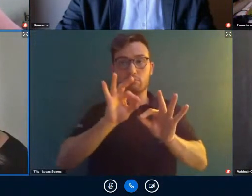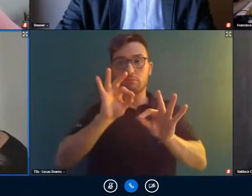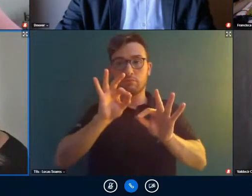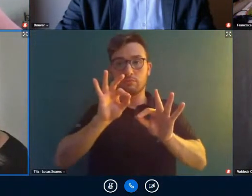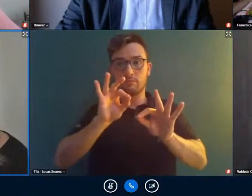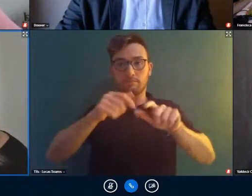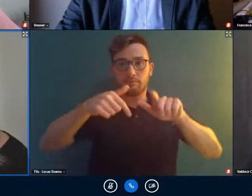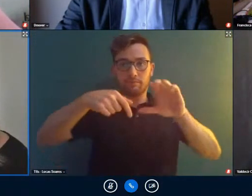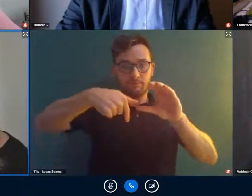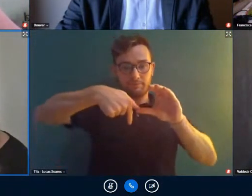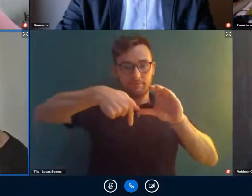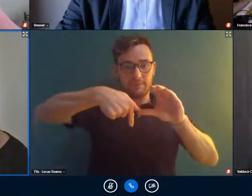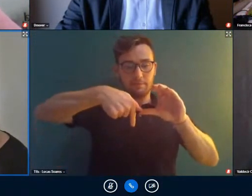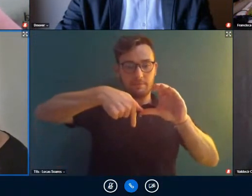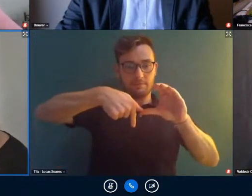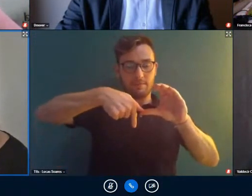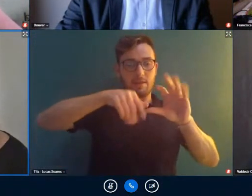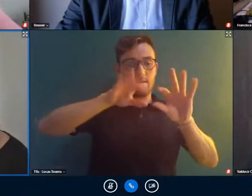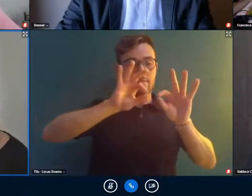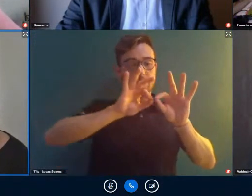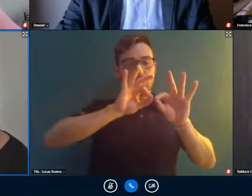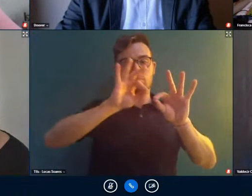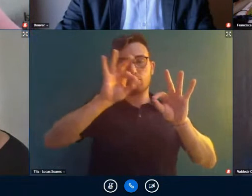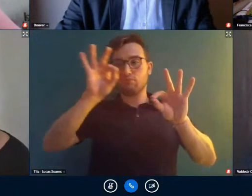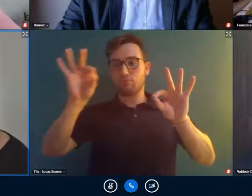por causa da pandemia.